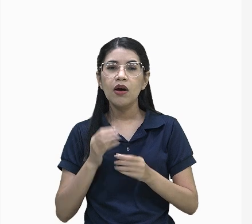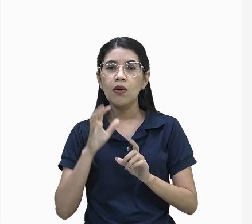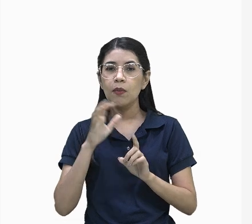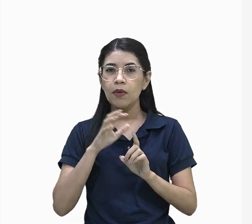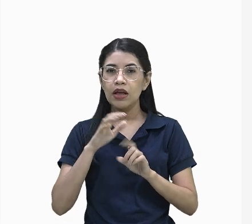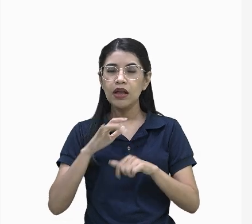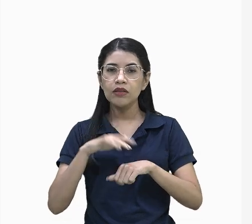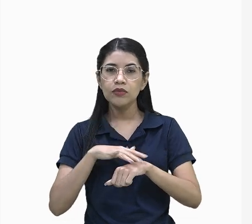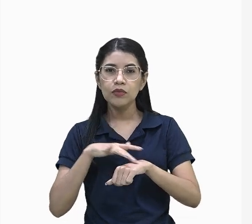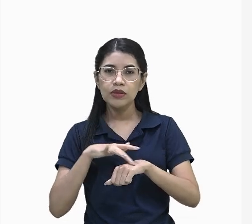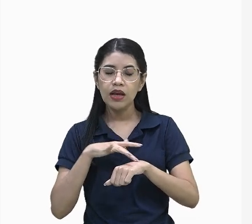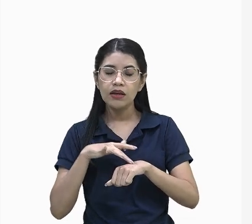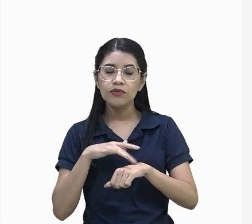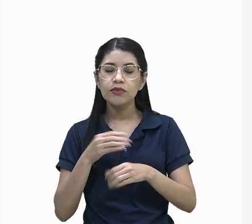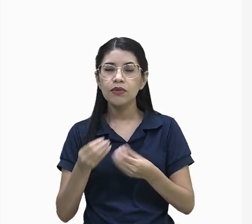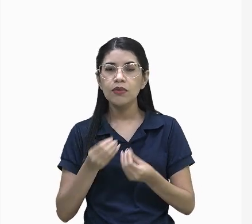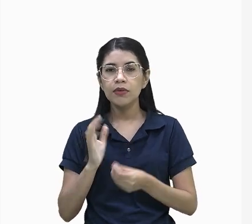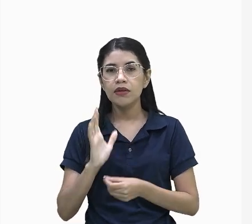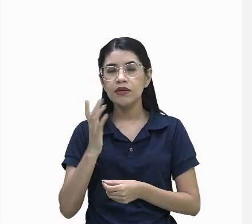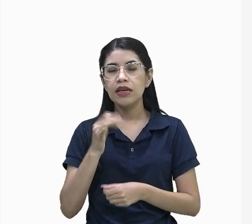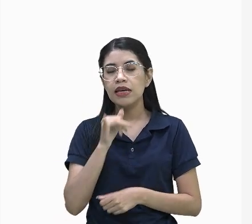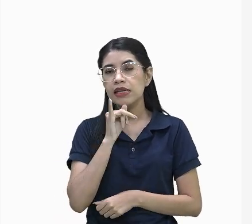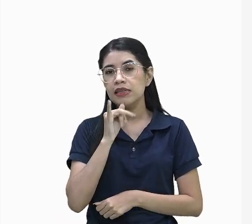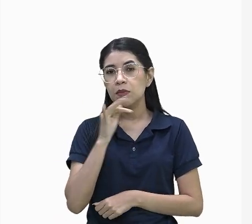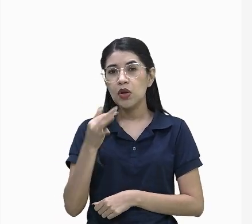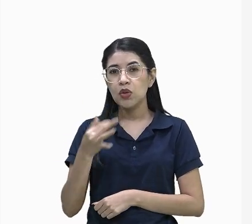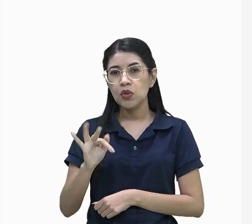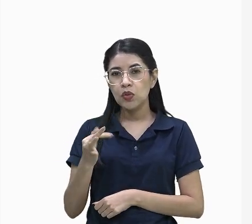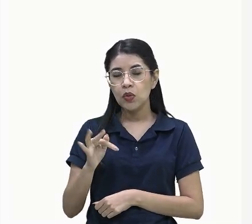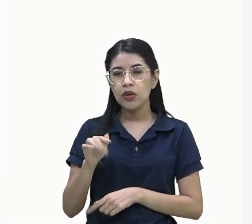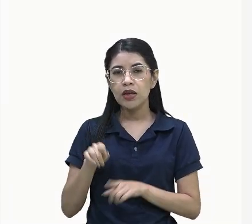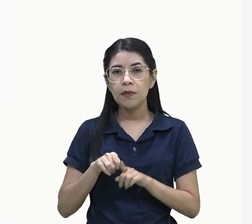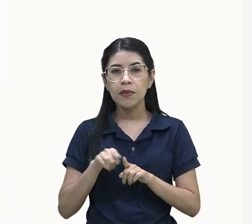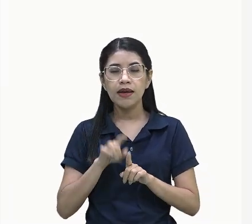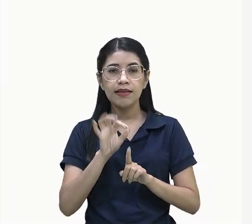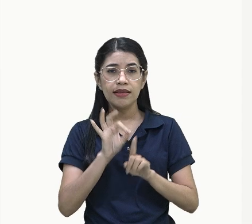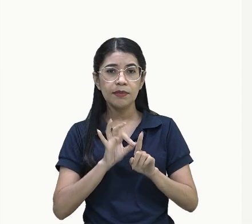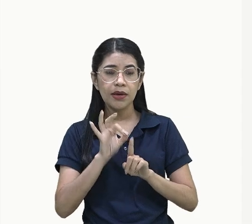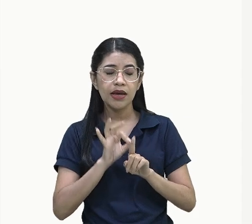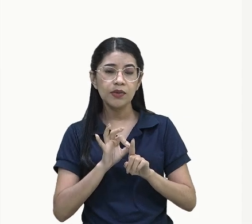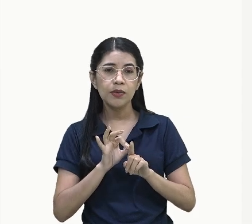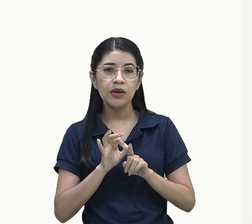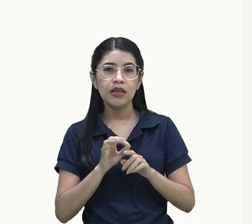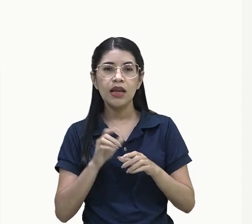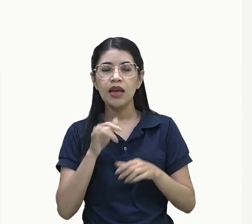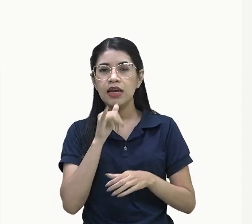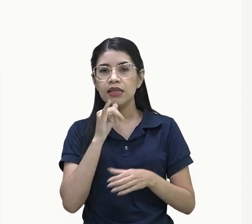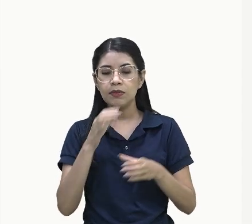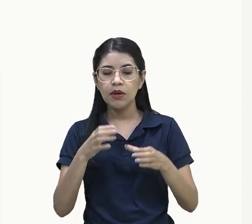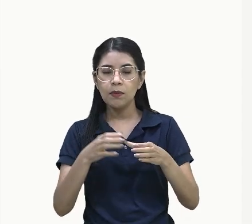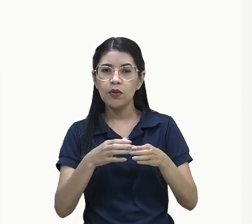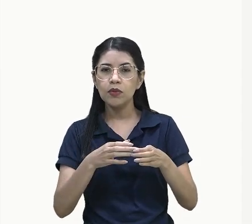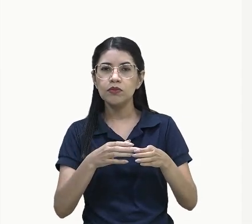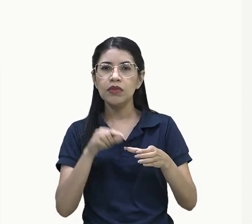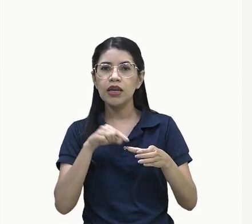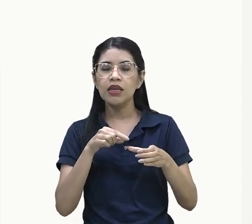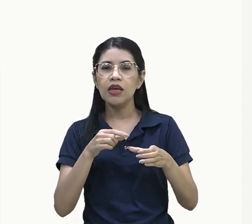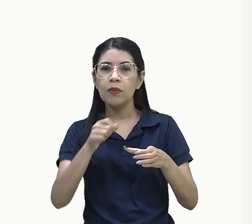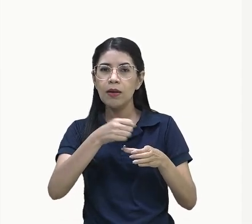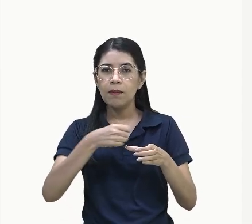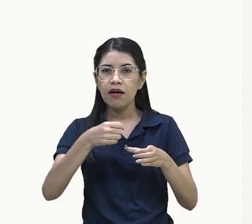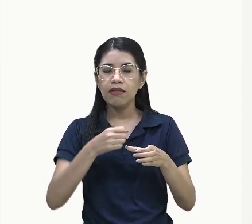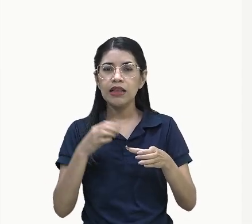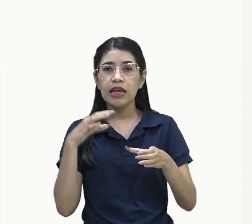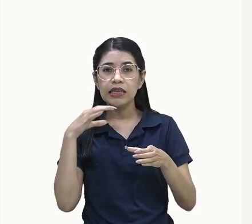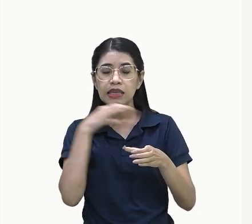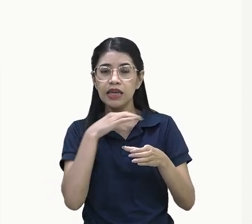do tato, né? Por exemplo, a sensação de dor e de temperatura quando você toca em um objeto ou pontiagudo ou muito quente na